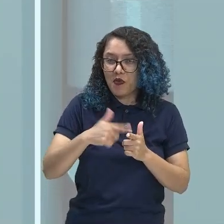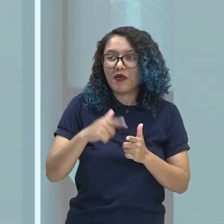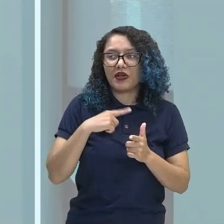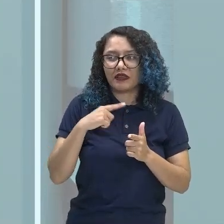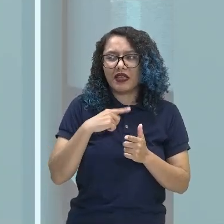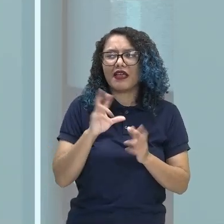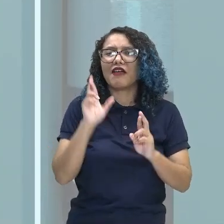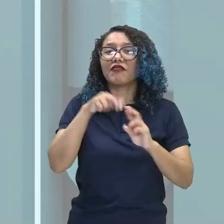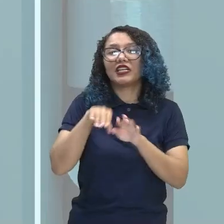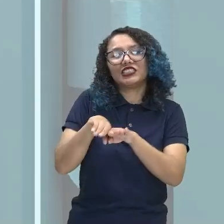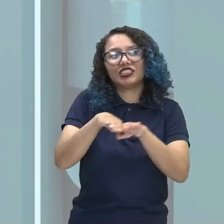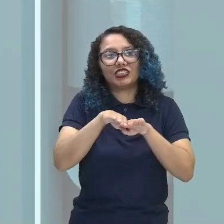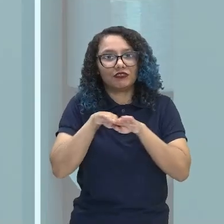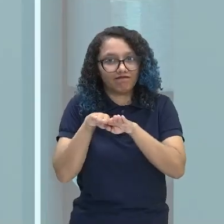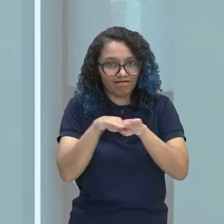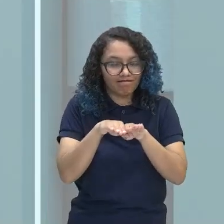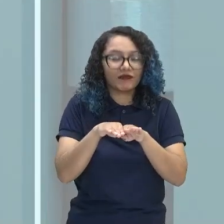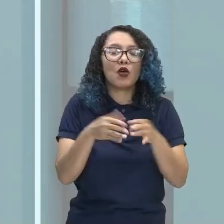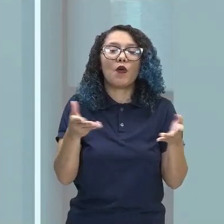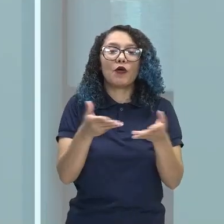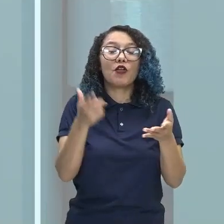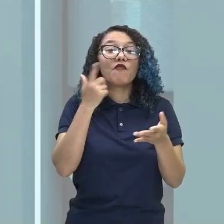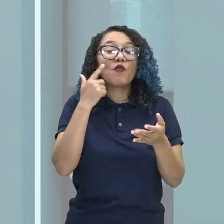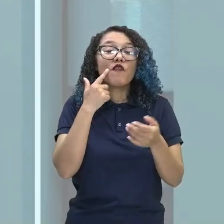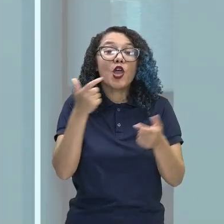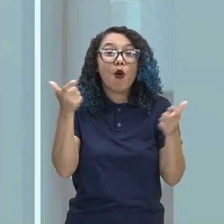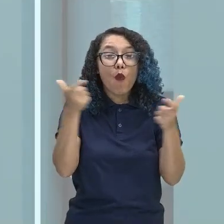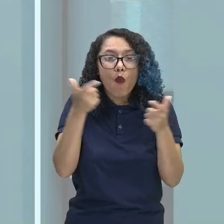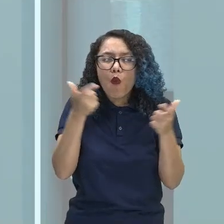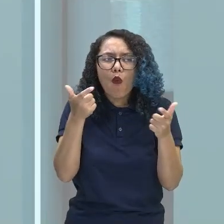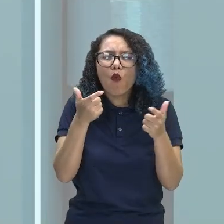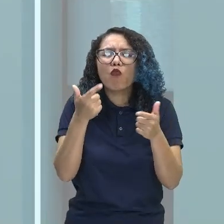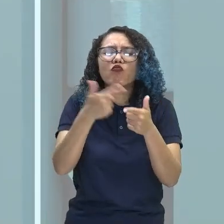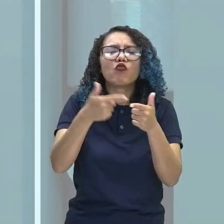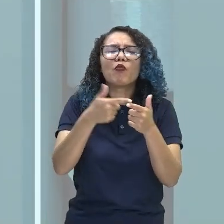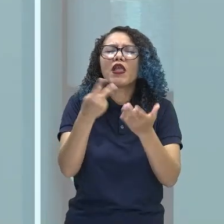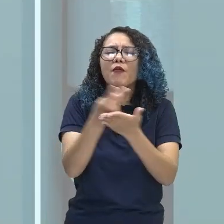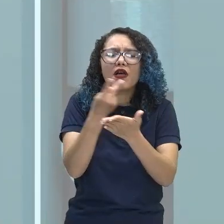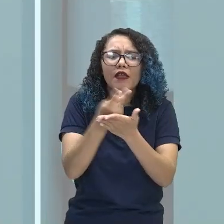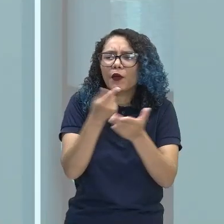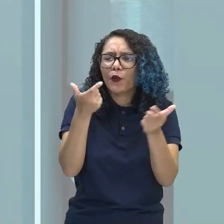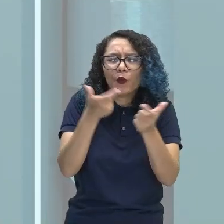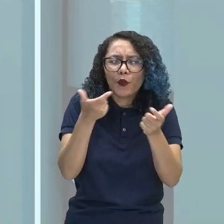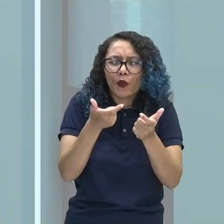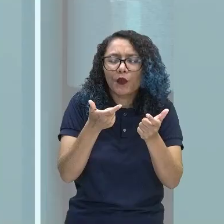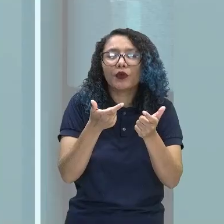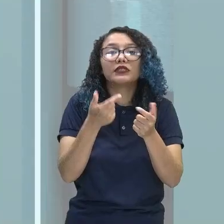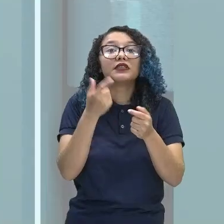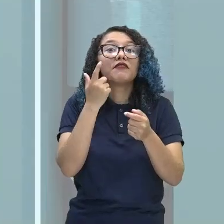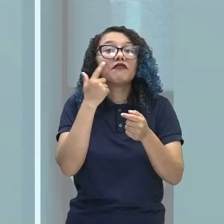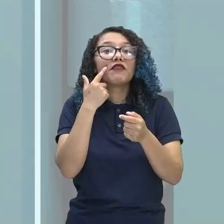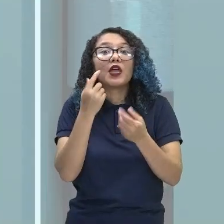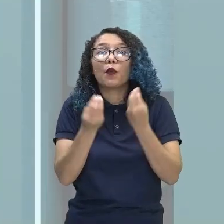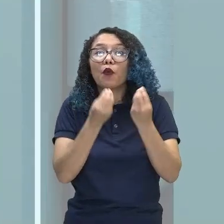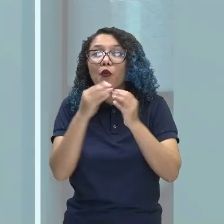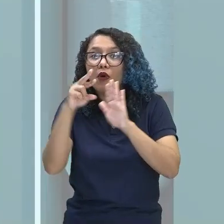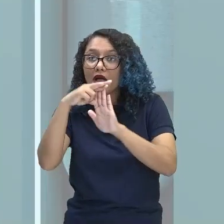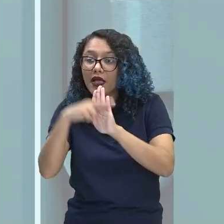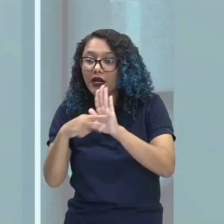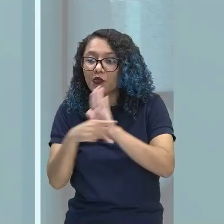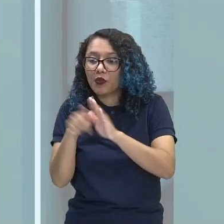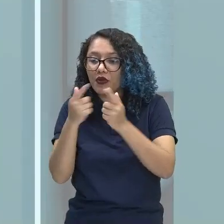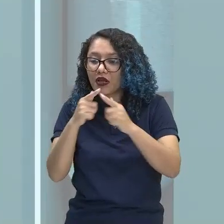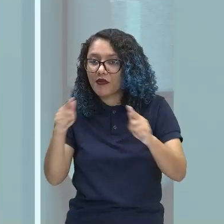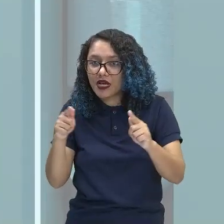texto. E o que nós vamos fazer? Nós vamos identificar esse problema, vamos verificar o que a nossa gramática diz, problemas que